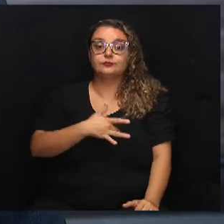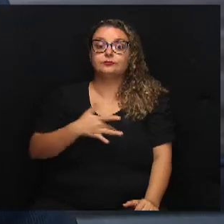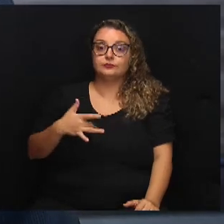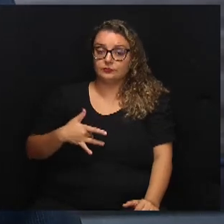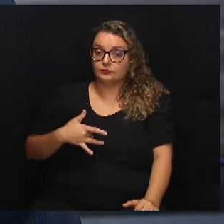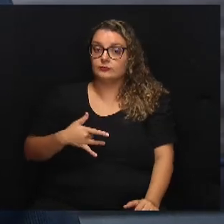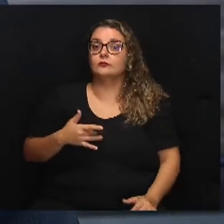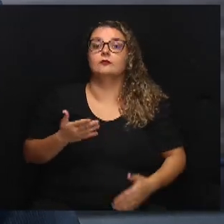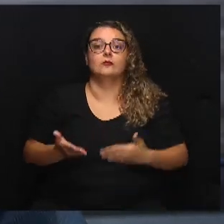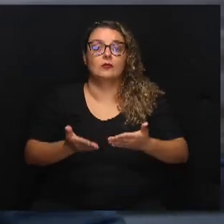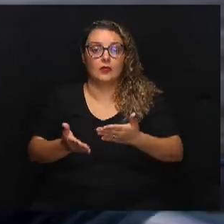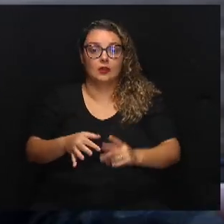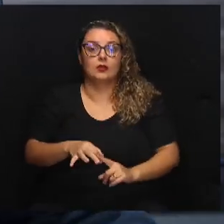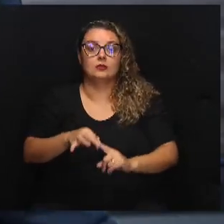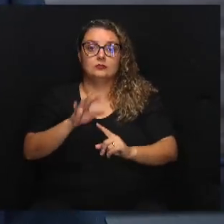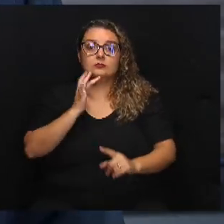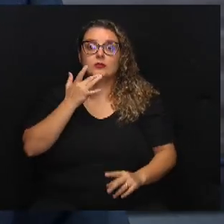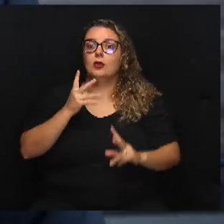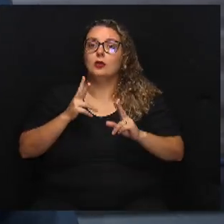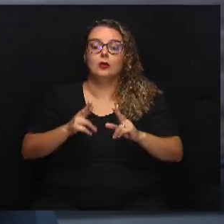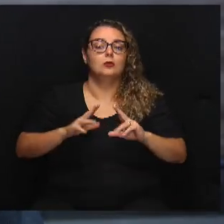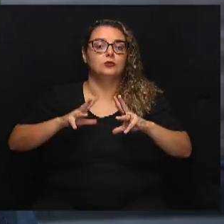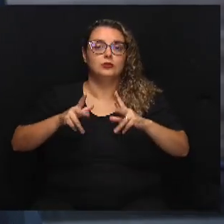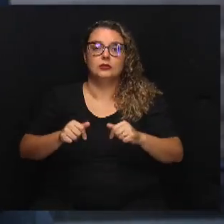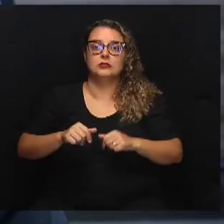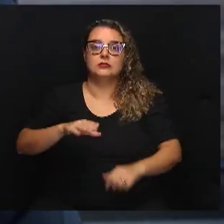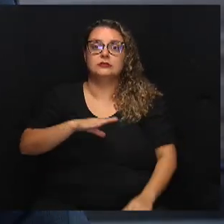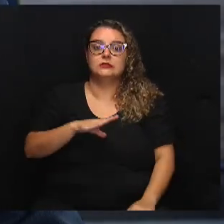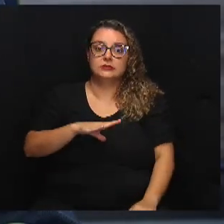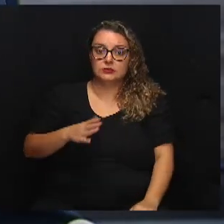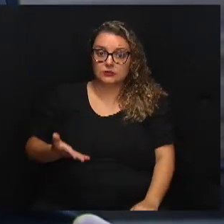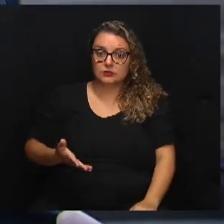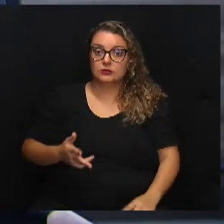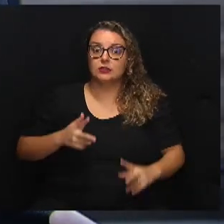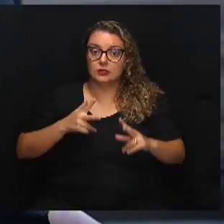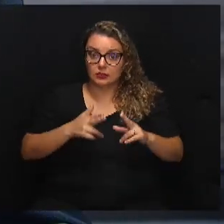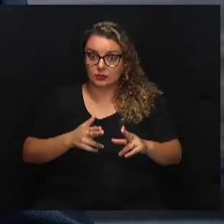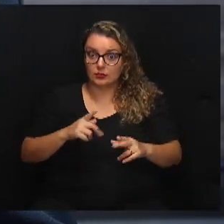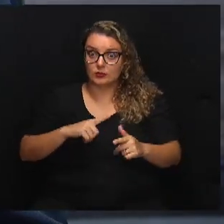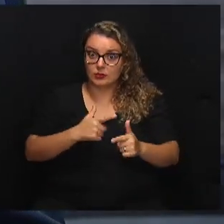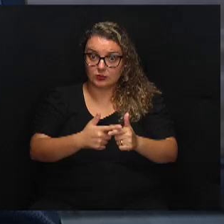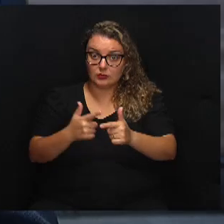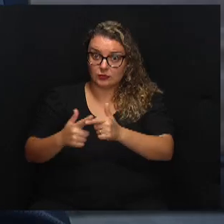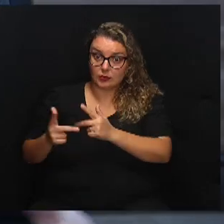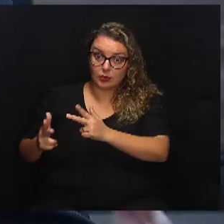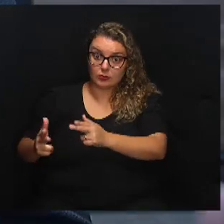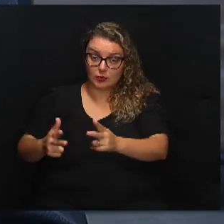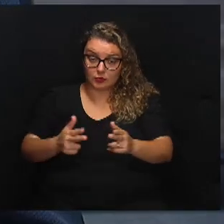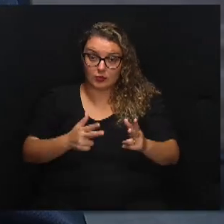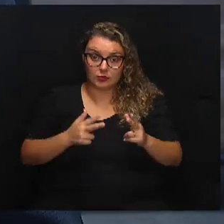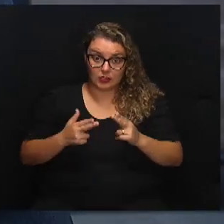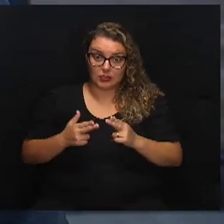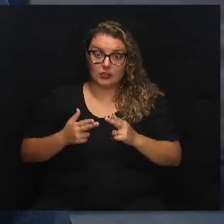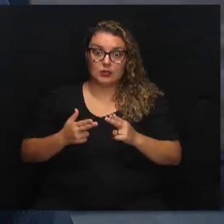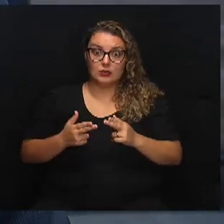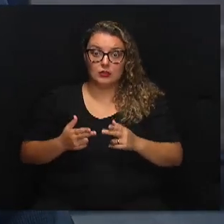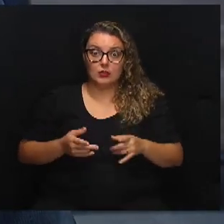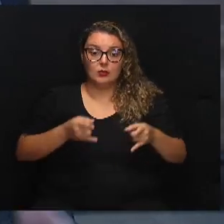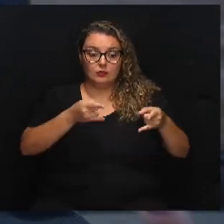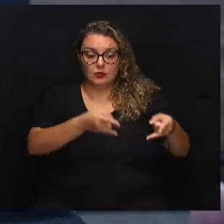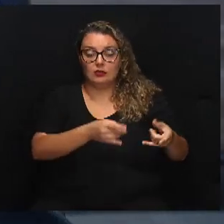sido tratada com prioridade, como é em todas as cidades. E como nós temos problemas comuns na oferta de